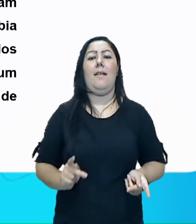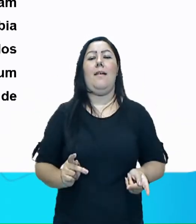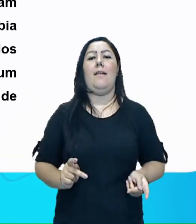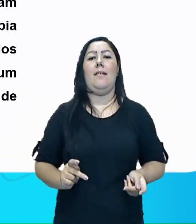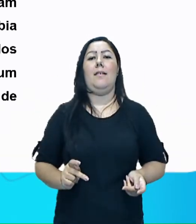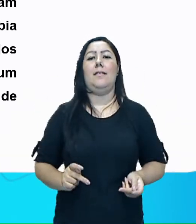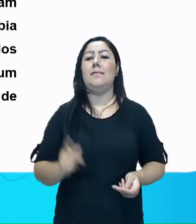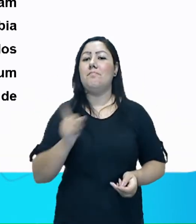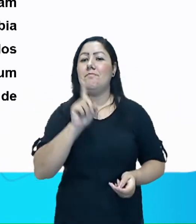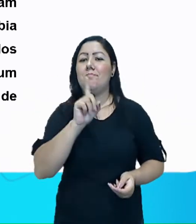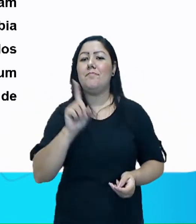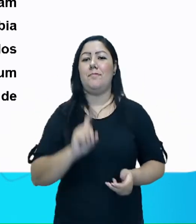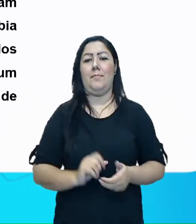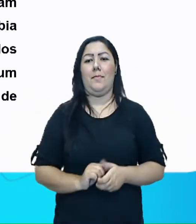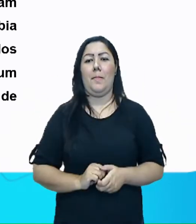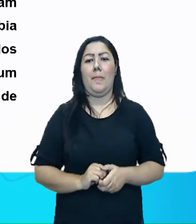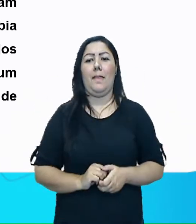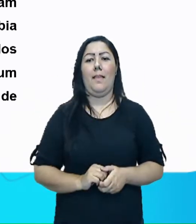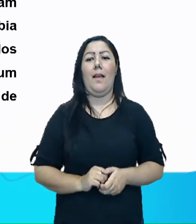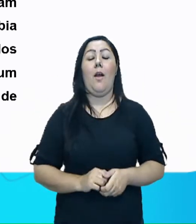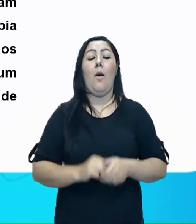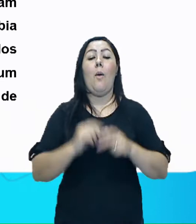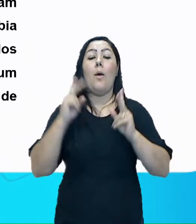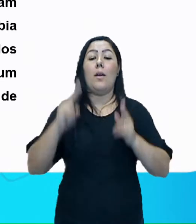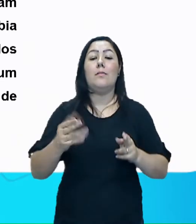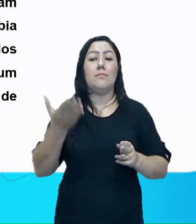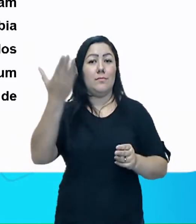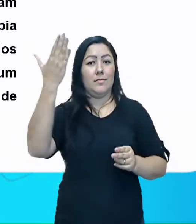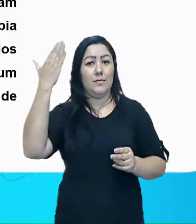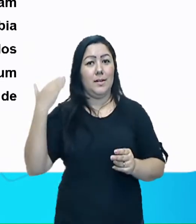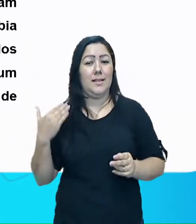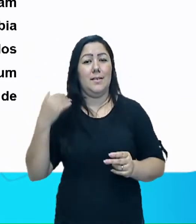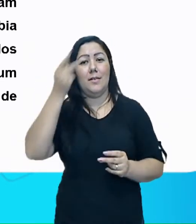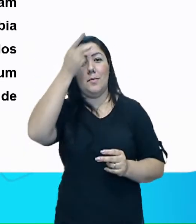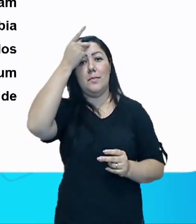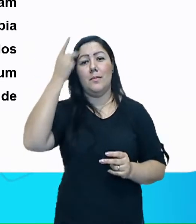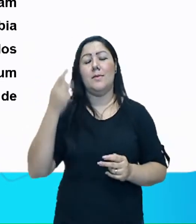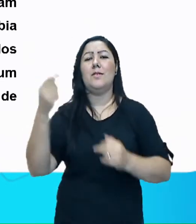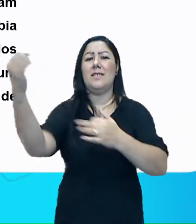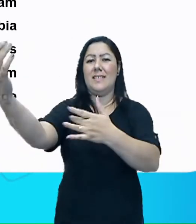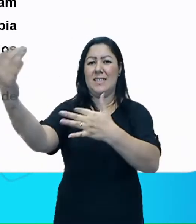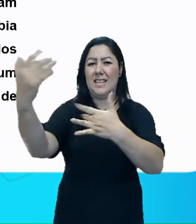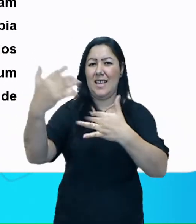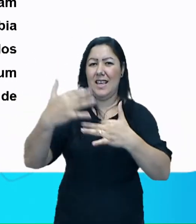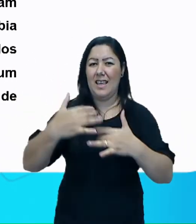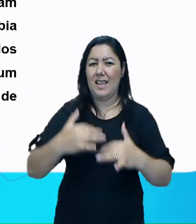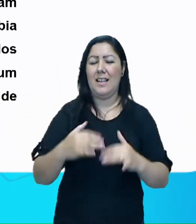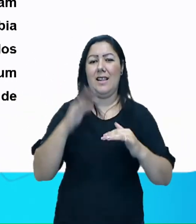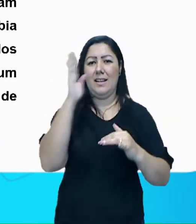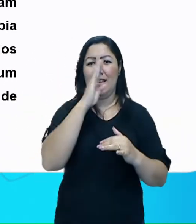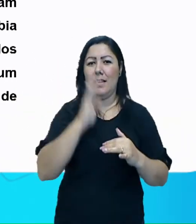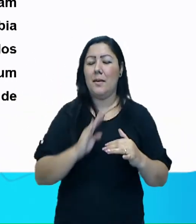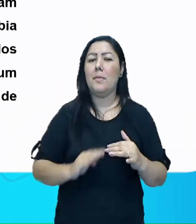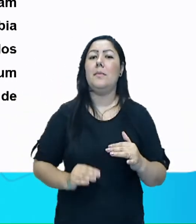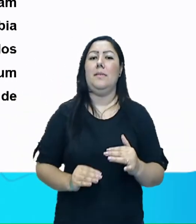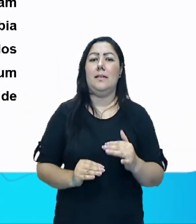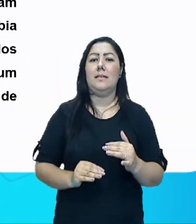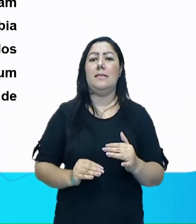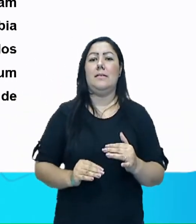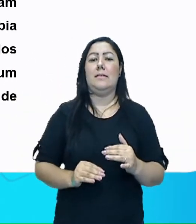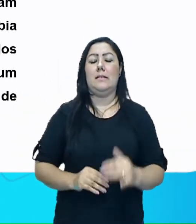que enfrentar os mesmos desafios do brasileiro, sem contar os problemas de adaptação usuais